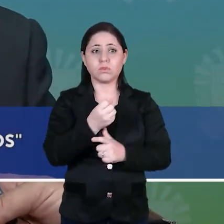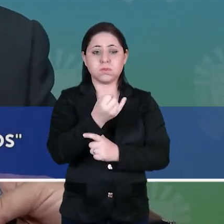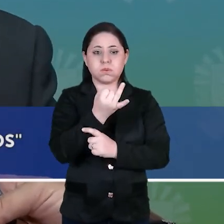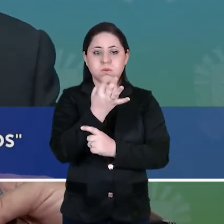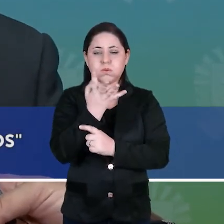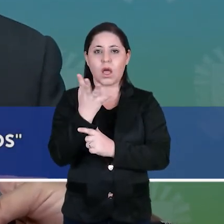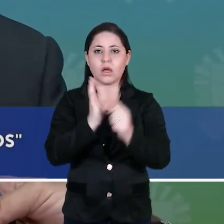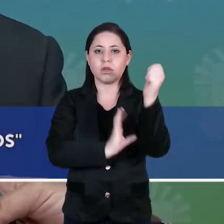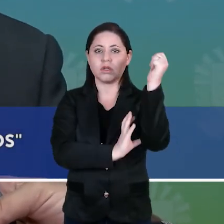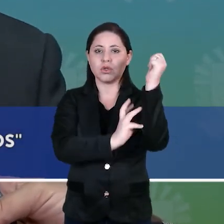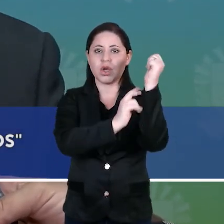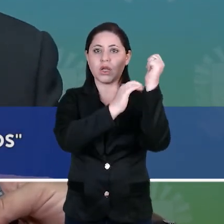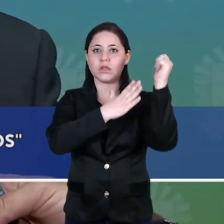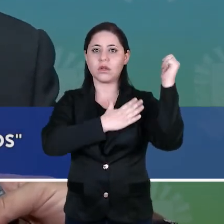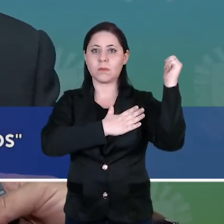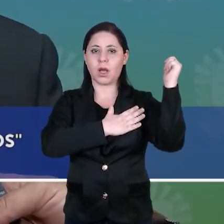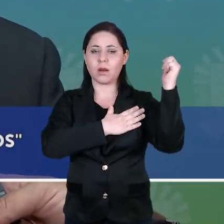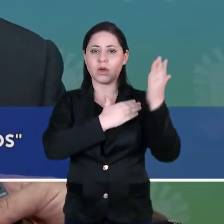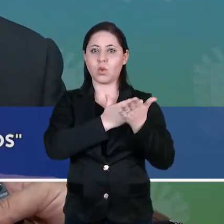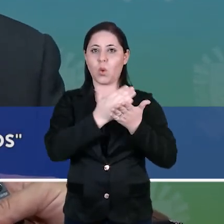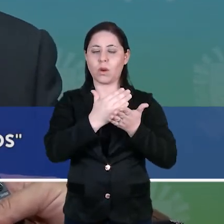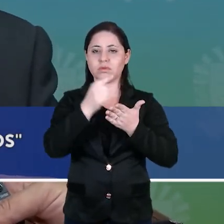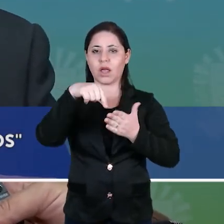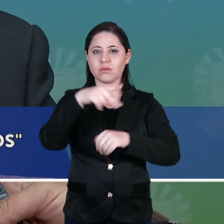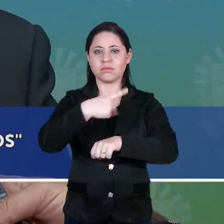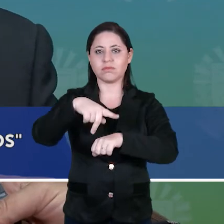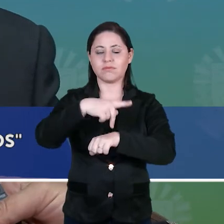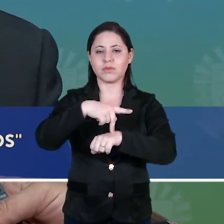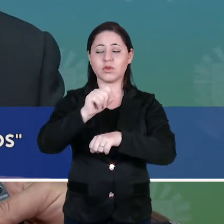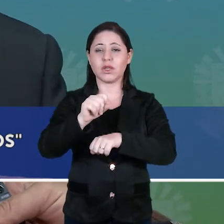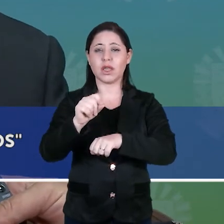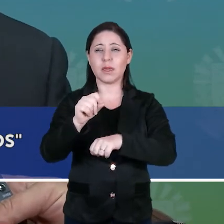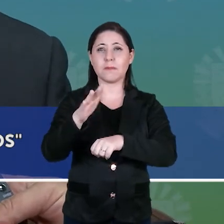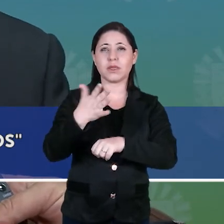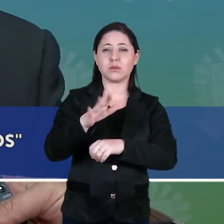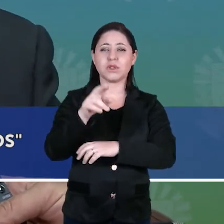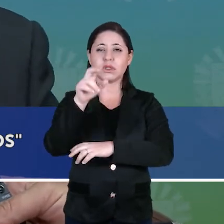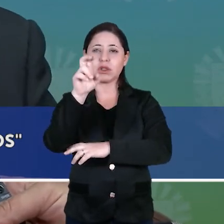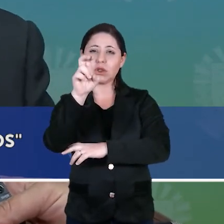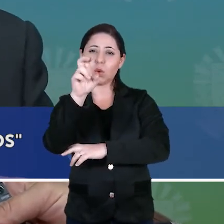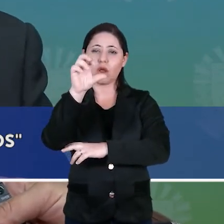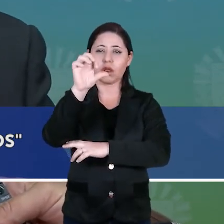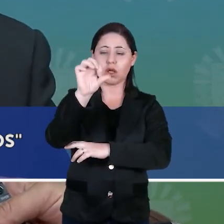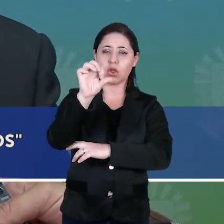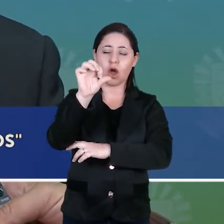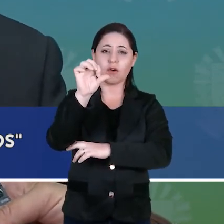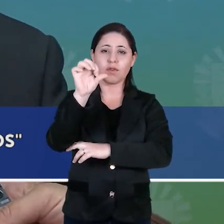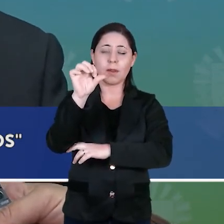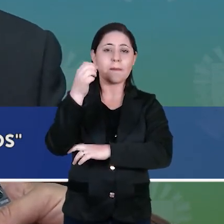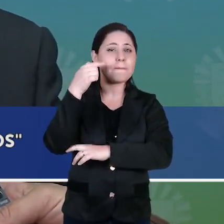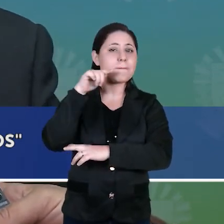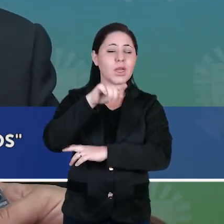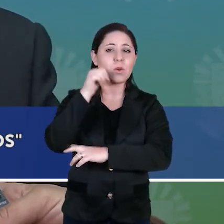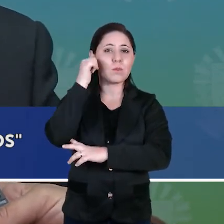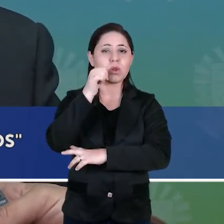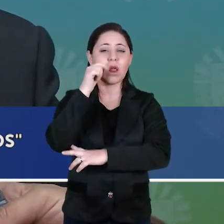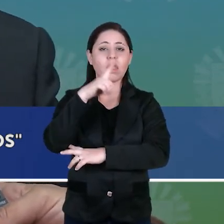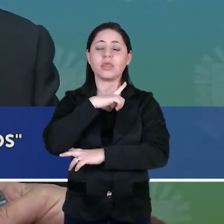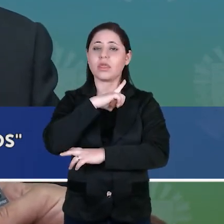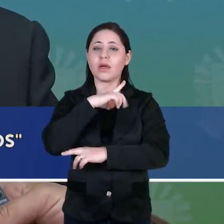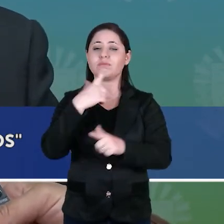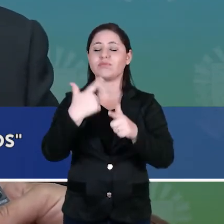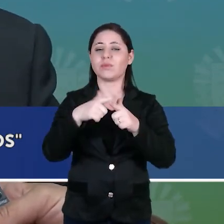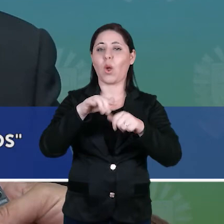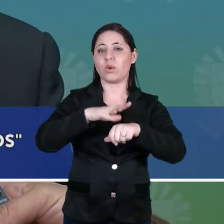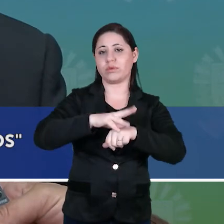conscientização devido ao alto índice de câncer de mama que se instala no país. A previsão é que 59